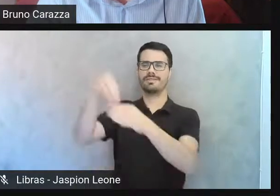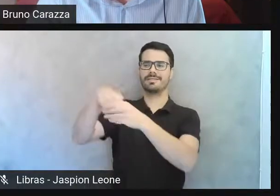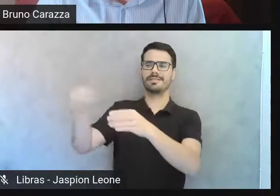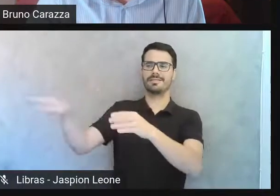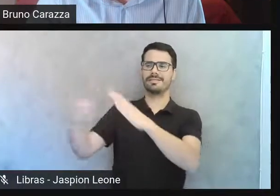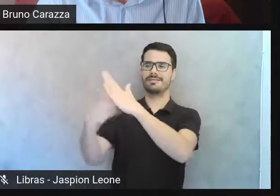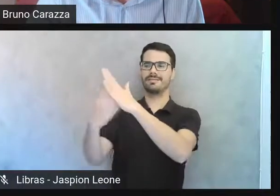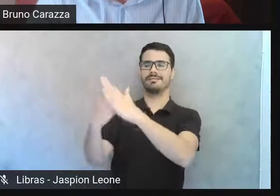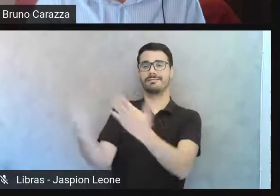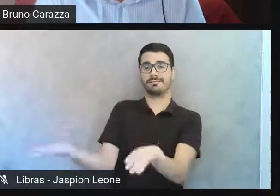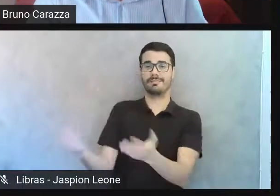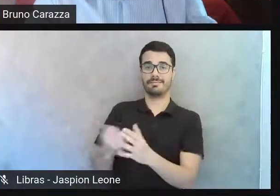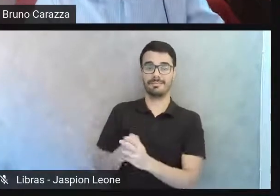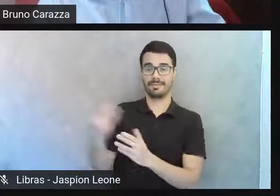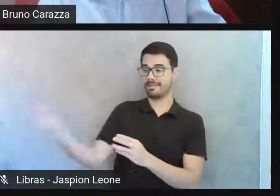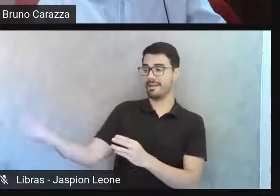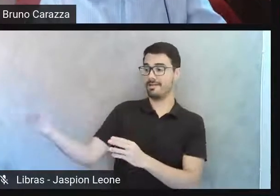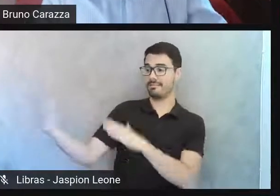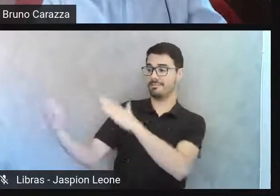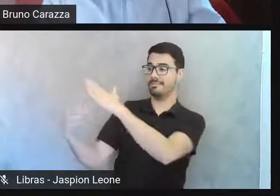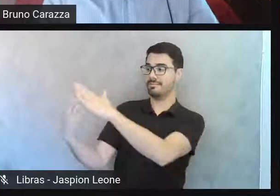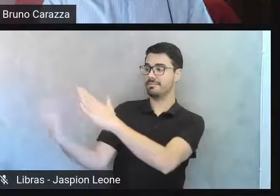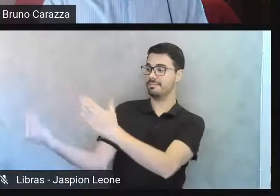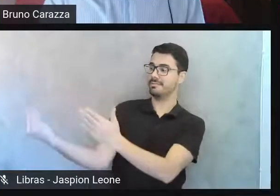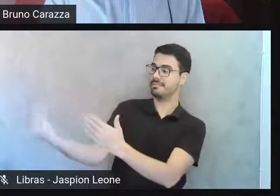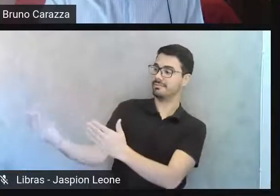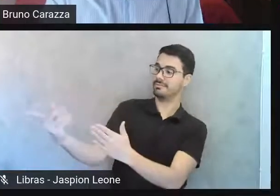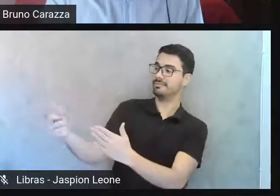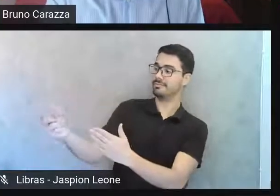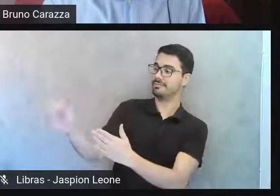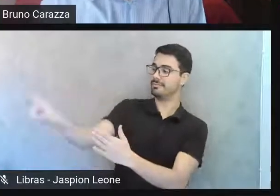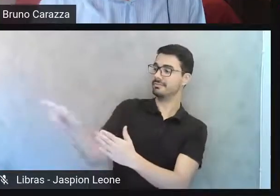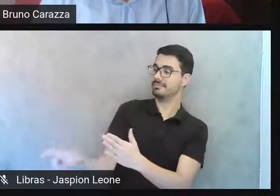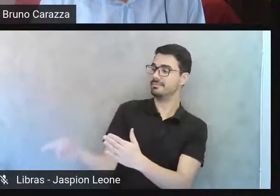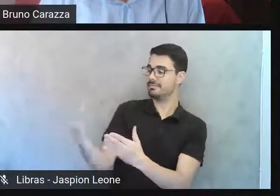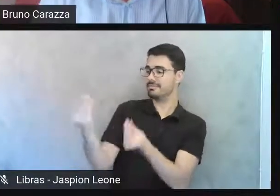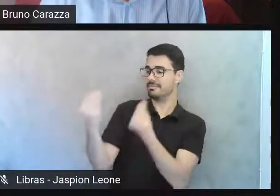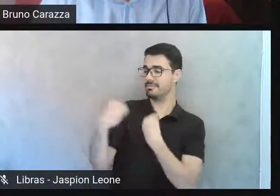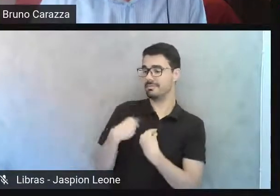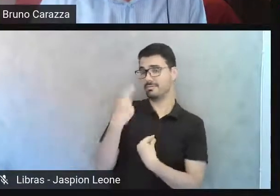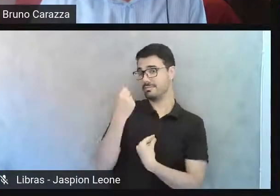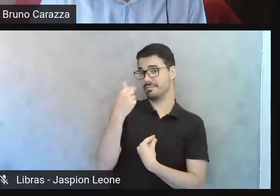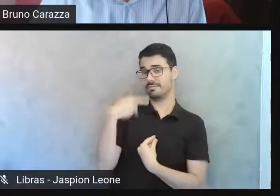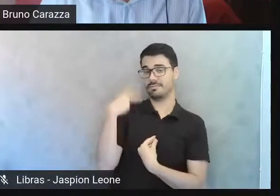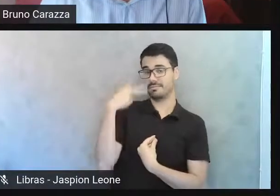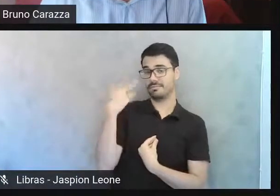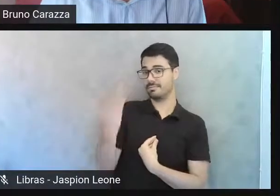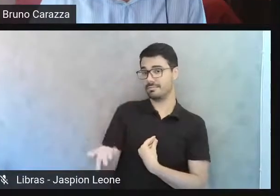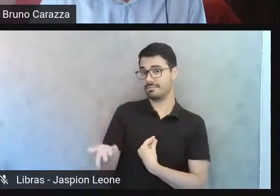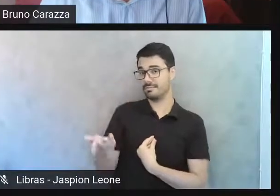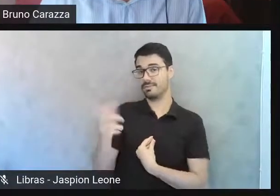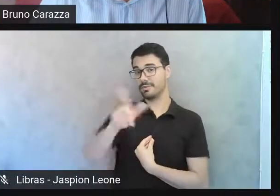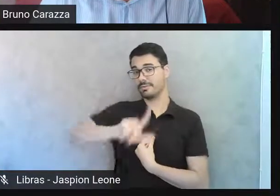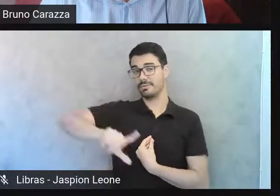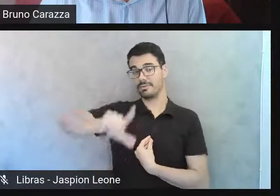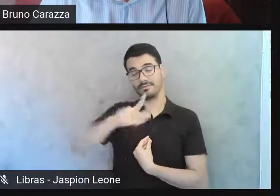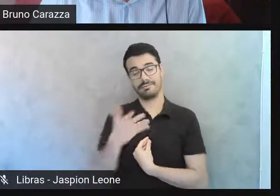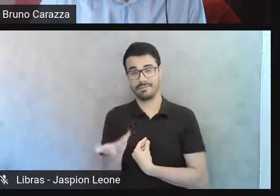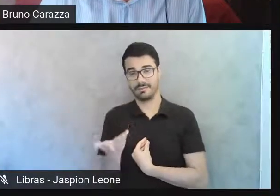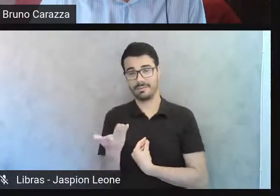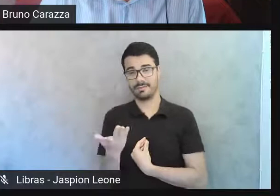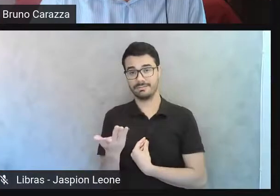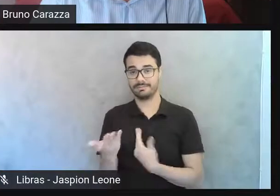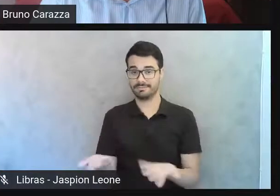seu reduto, se tudo der certo, né? Se for, na verdade, óbvio, de novo, é aquela coisa, o